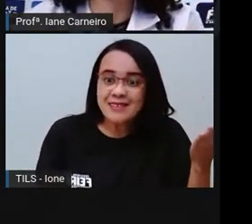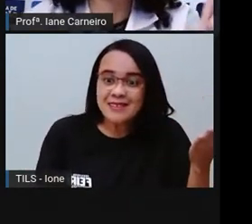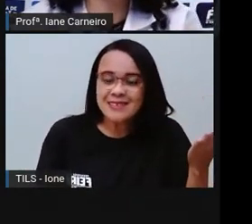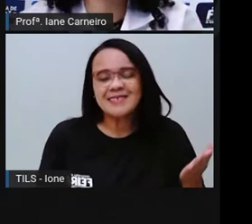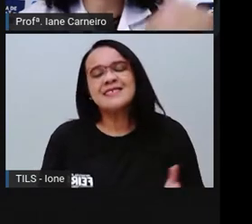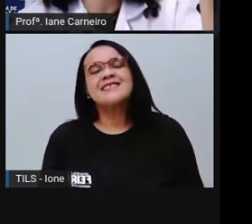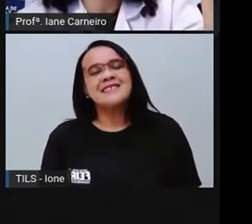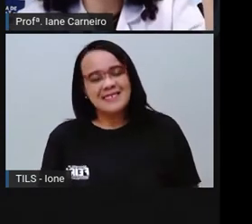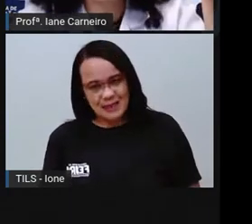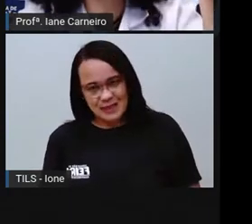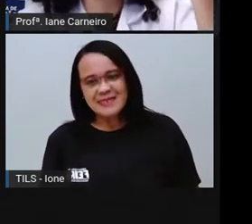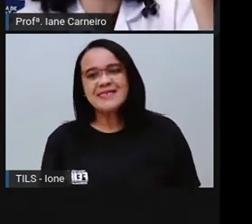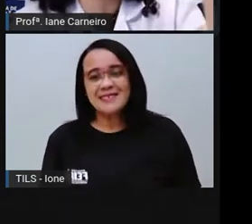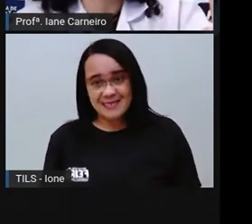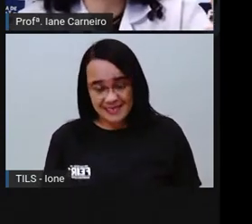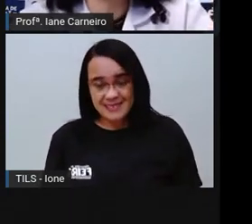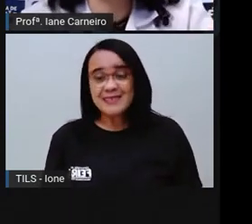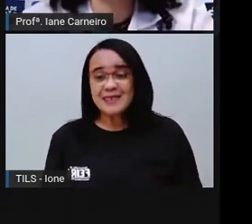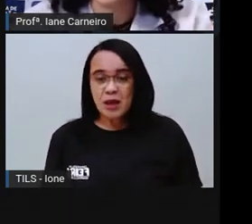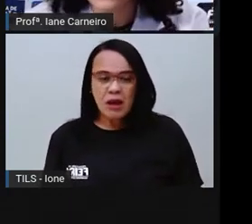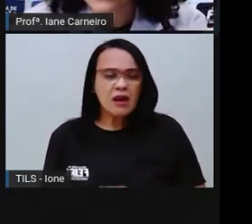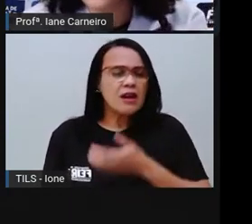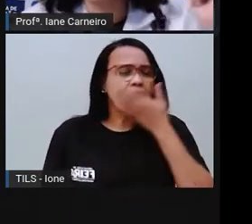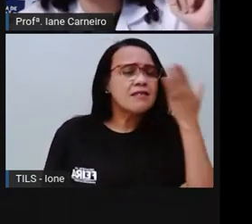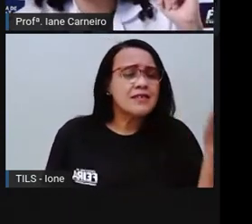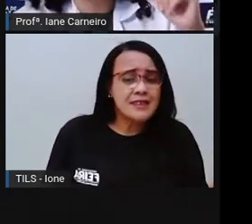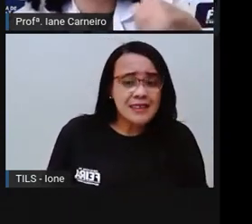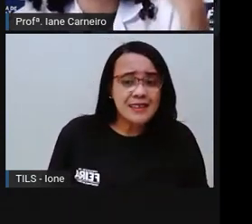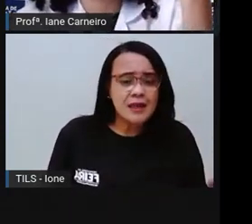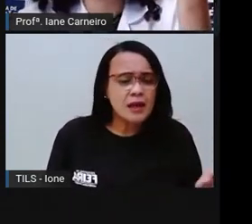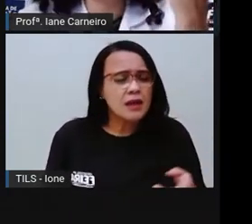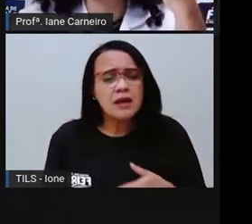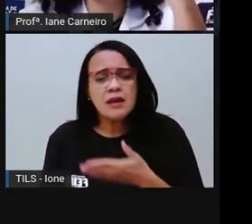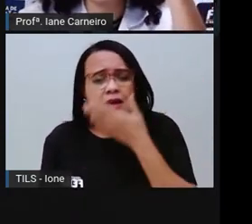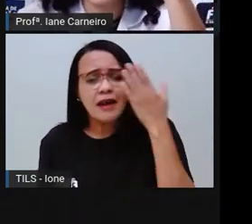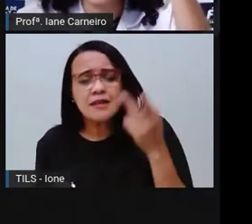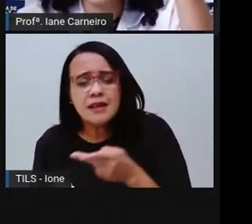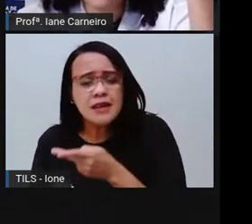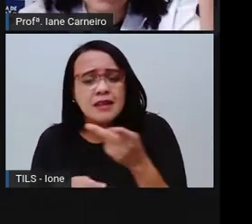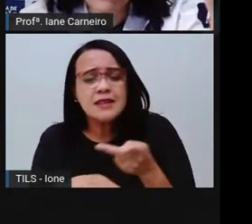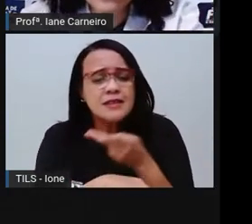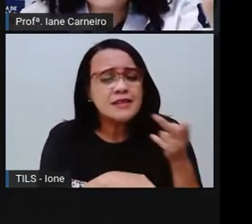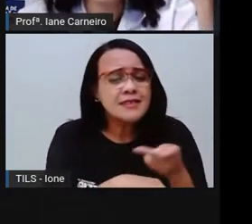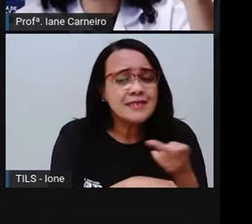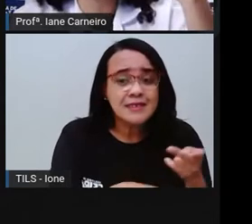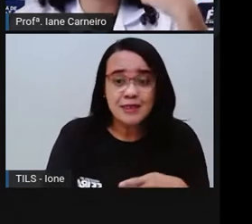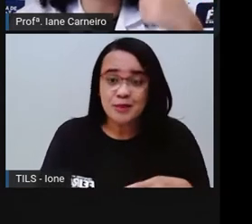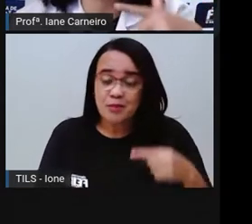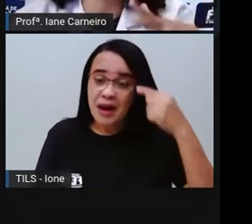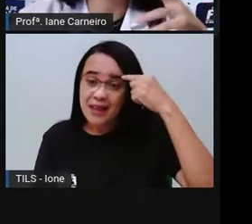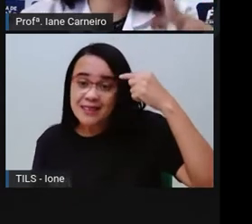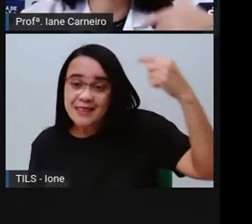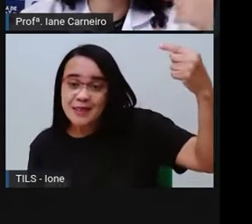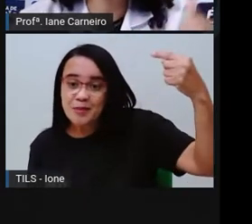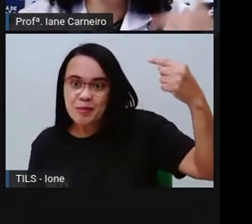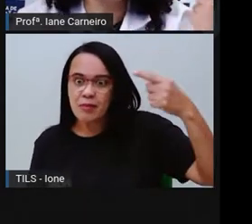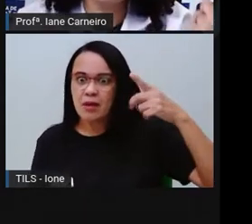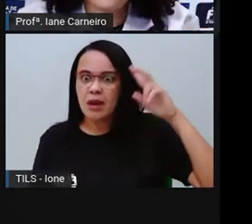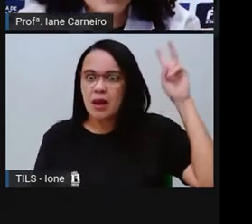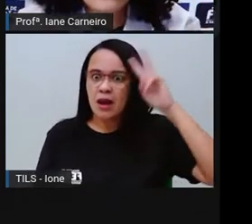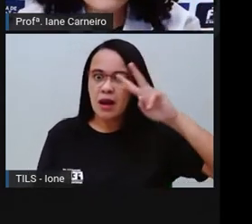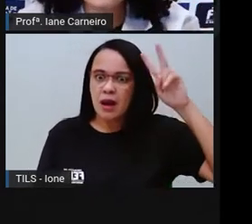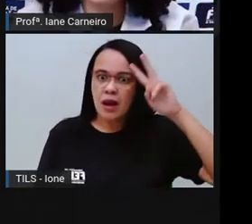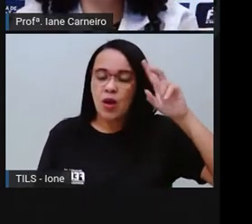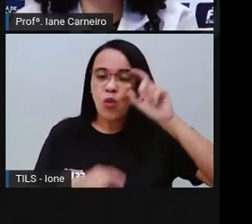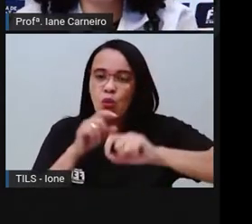ler assim eu tenho que ler Cadê o toucinho que tava aqui né indo levando você vai entender aqui é uma